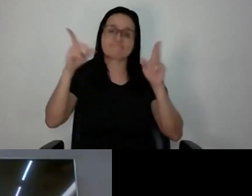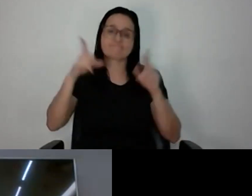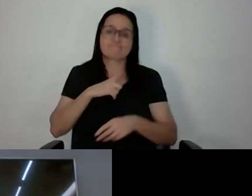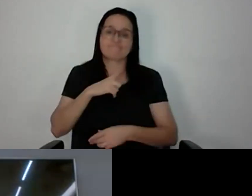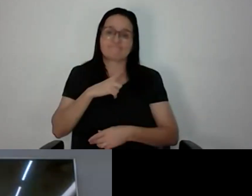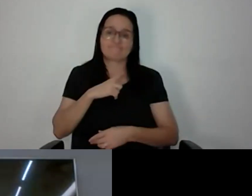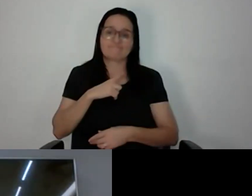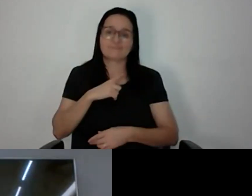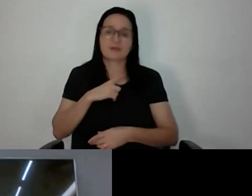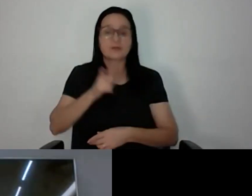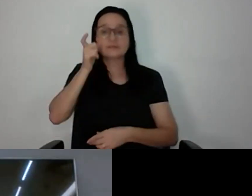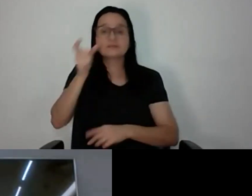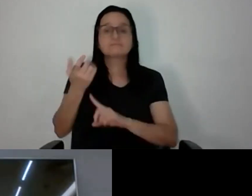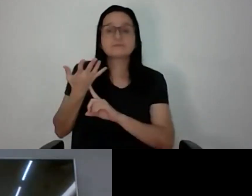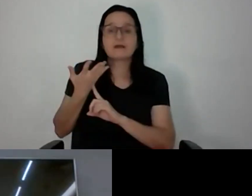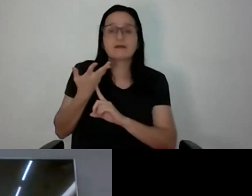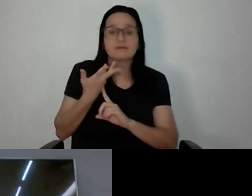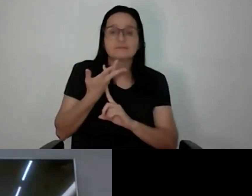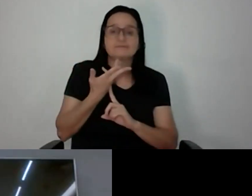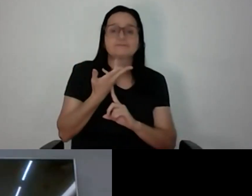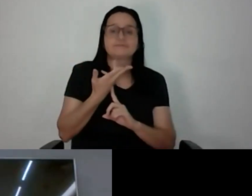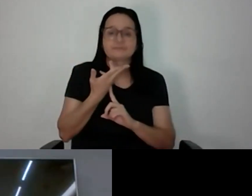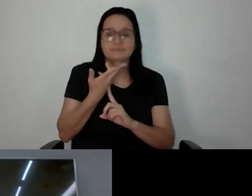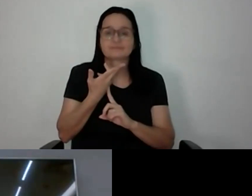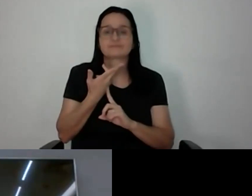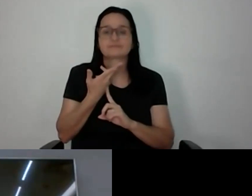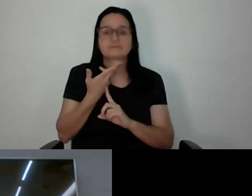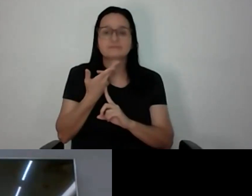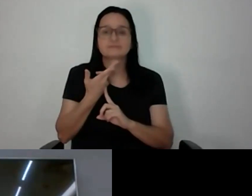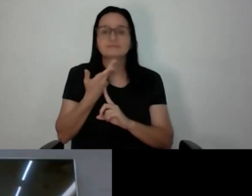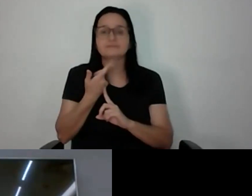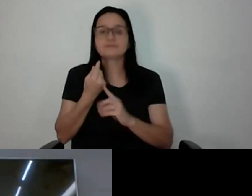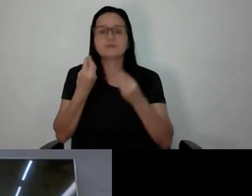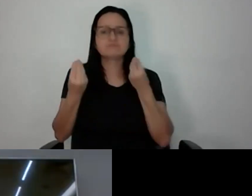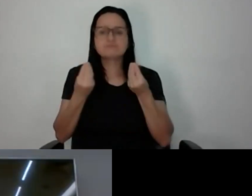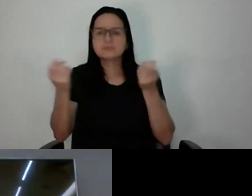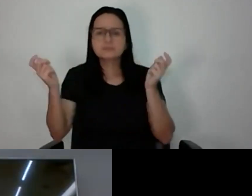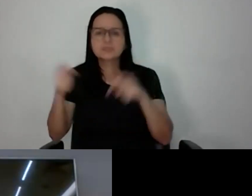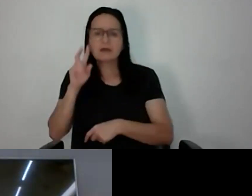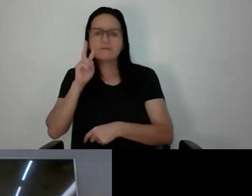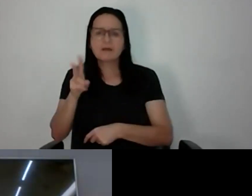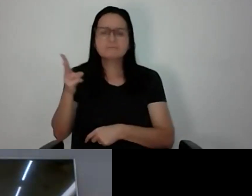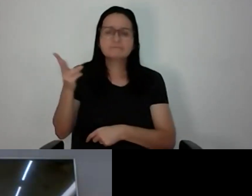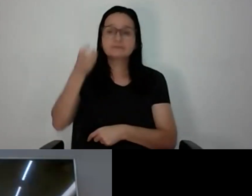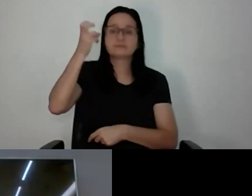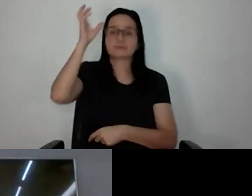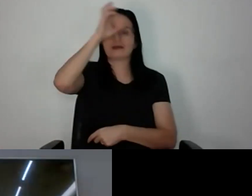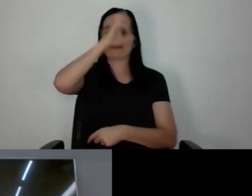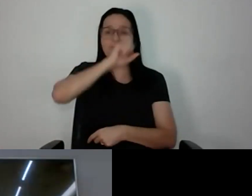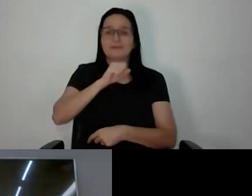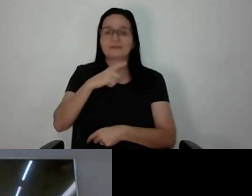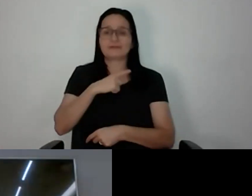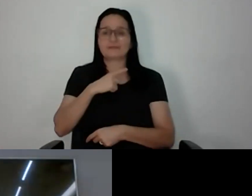por arte, por gostar de propriedade e depois acabar em propriedade intelectual, eu não teria desenhado esse meu momento